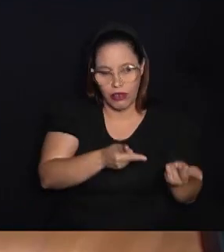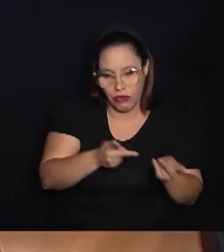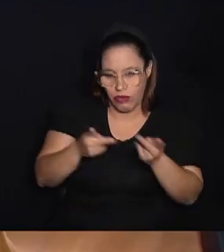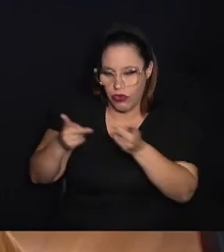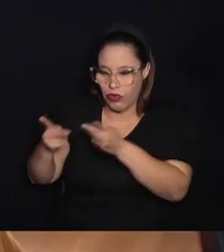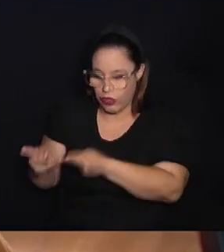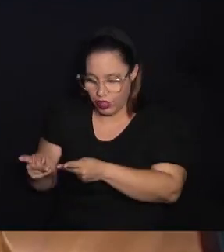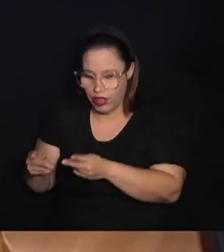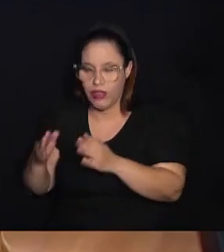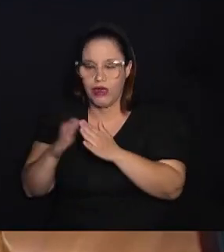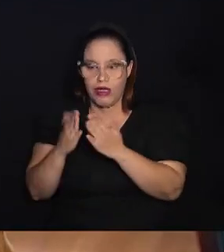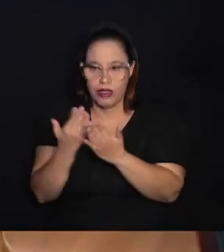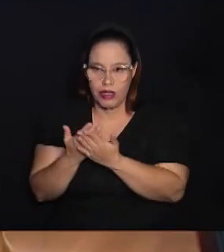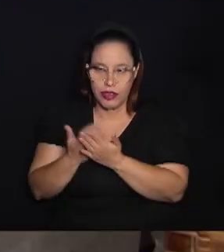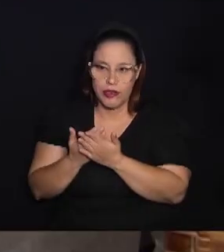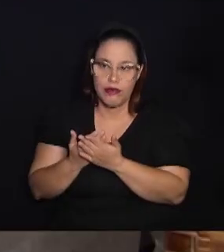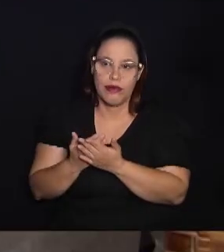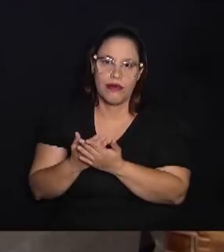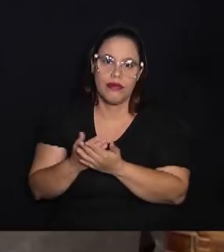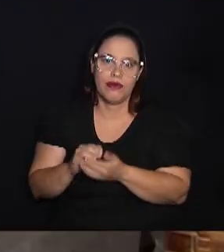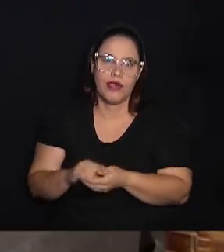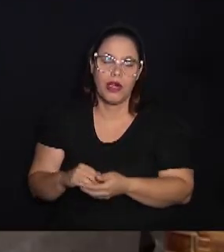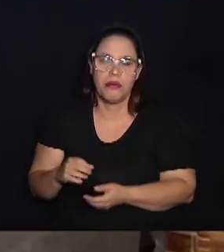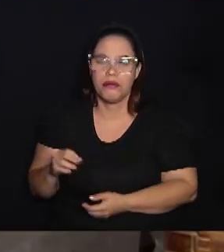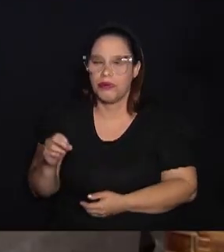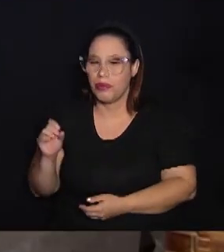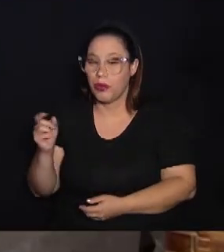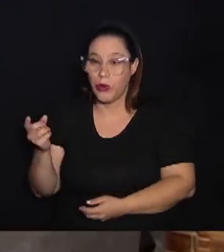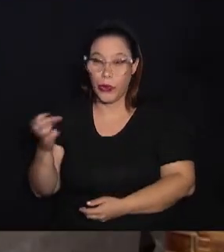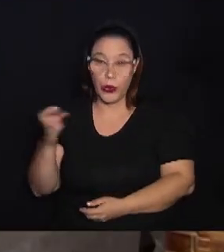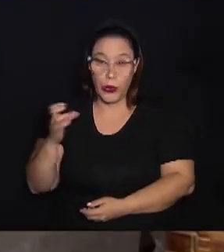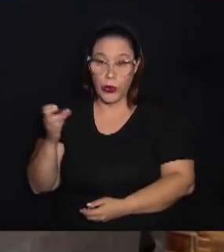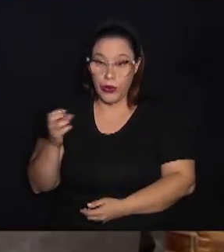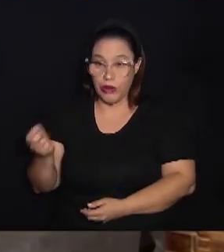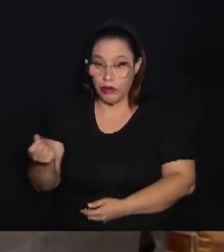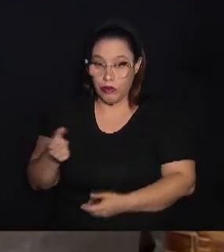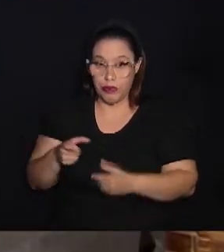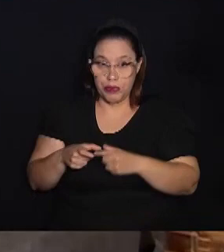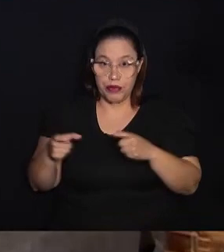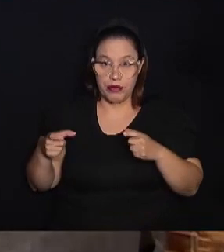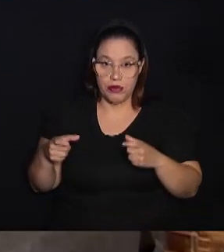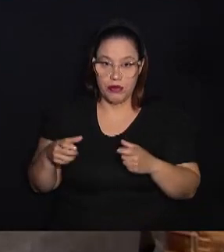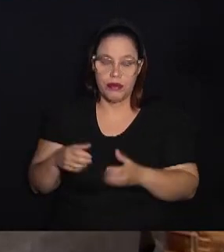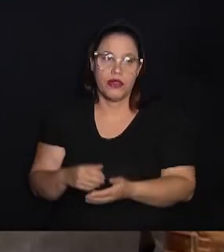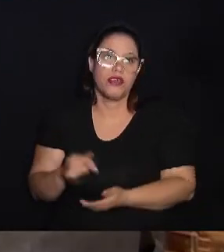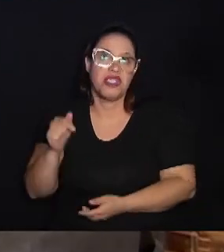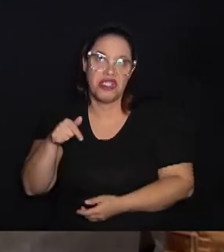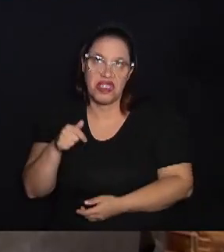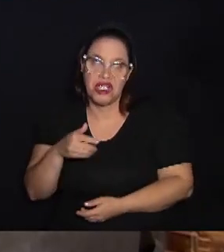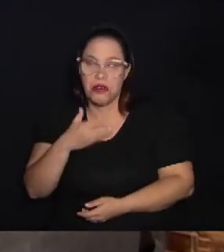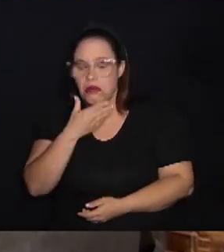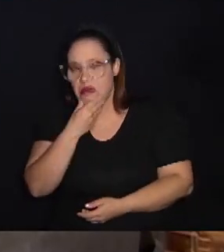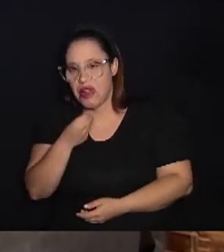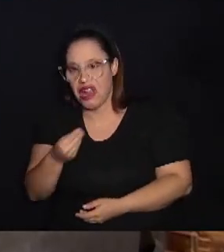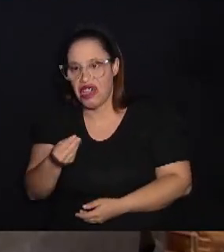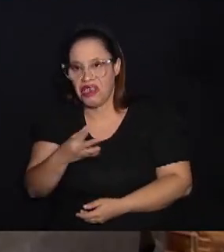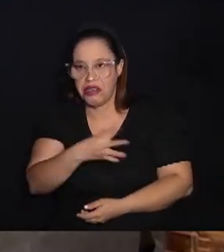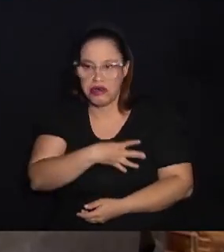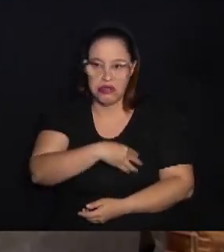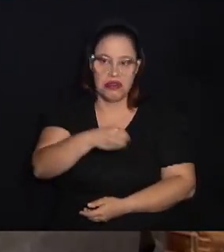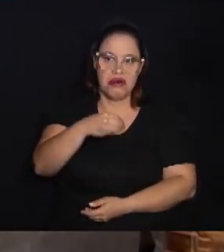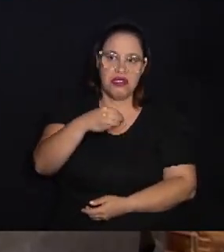significado muito rico, muito, muito grande, né? Eu já tive aqui pai, filho, e eu já estou chegando